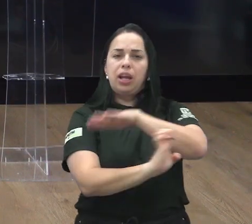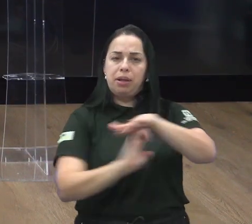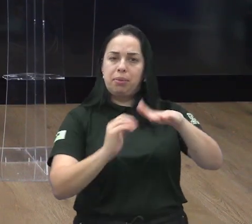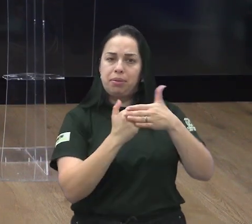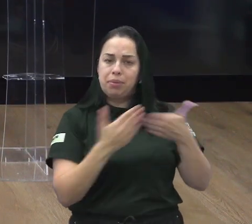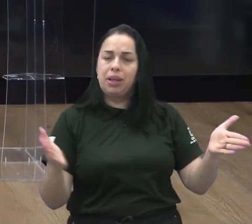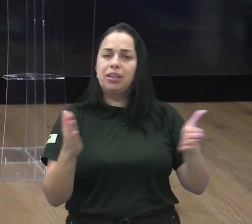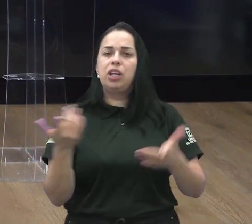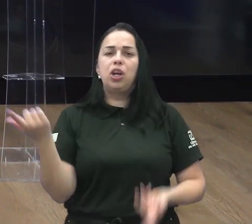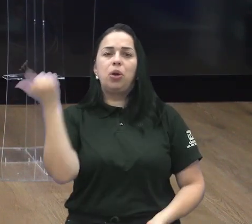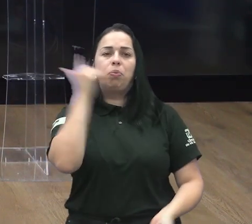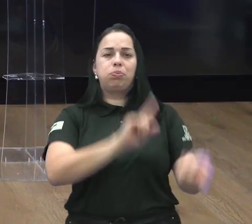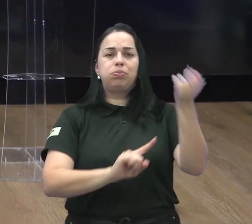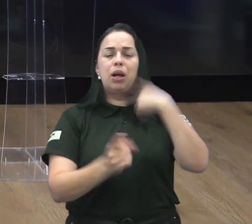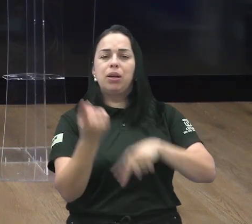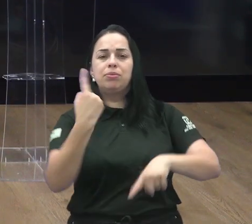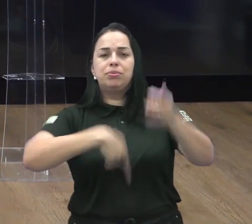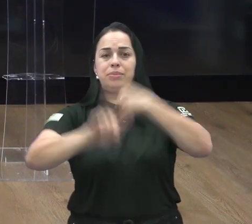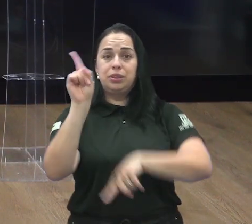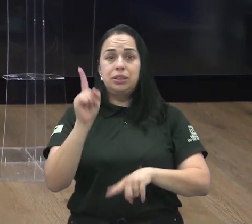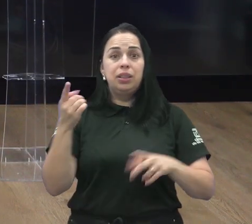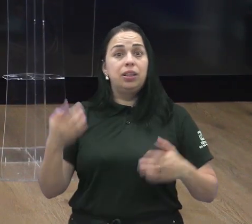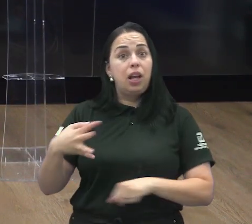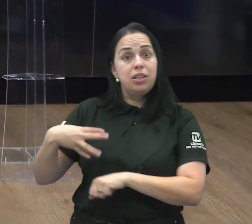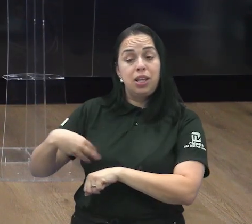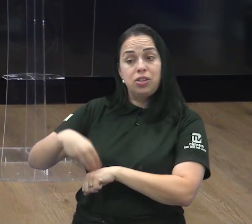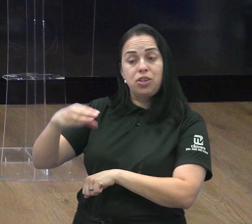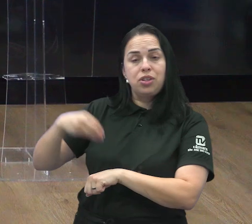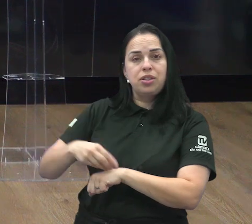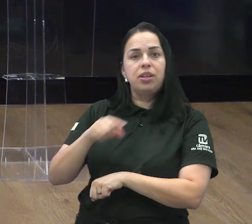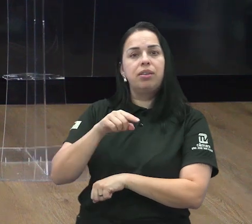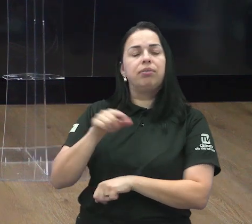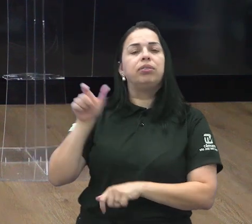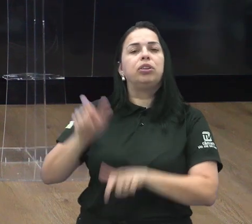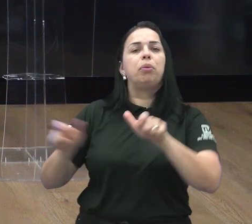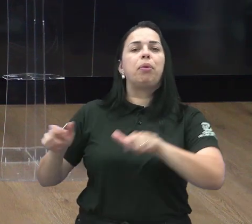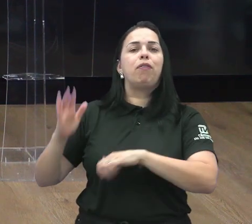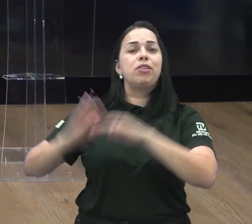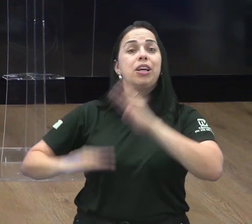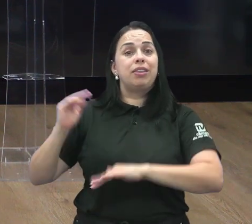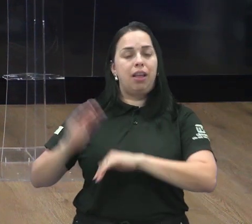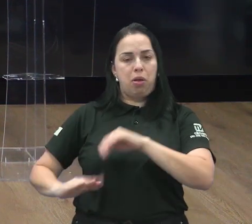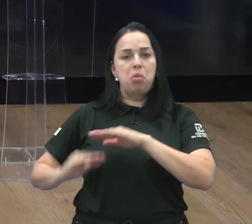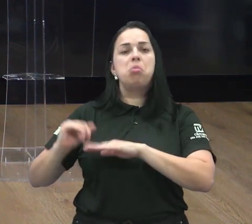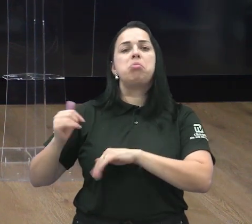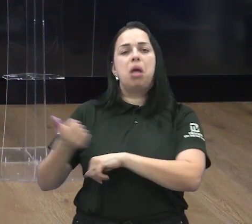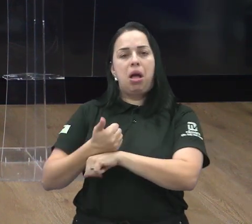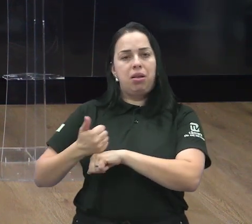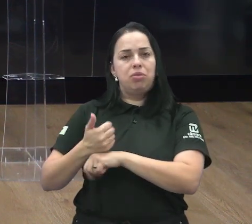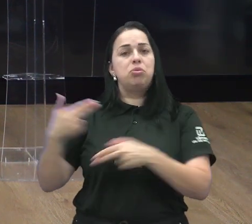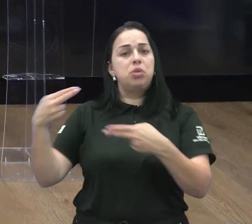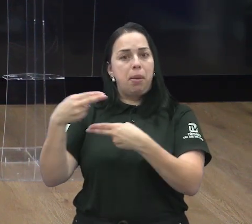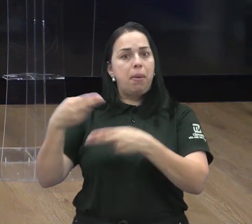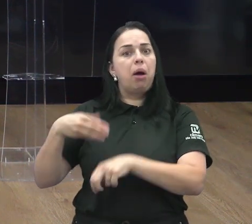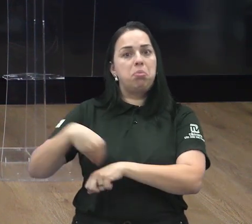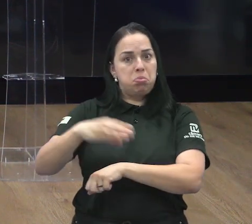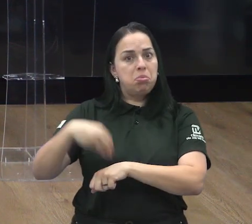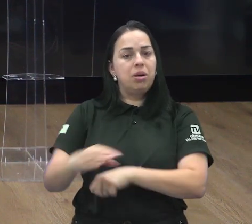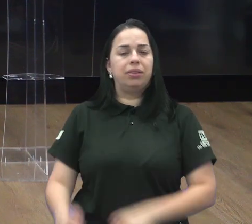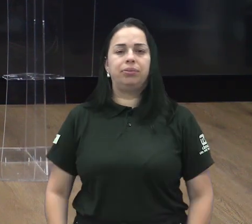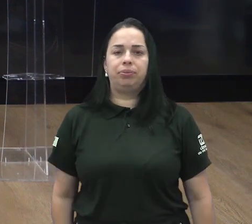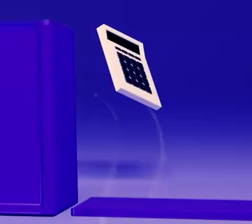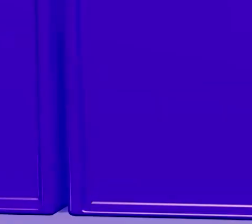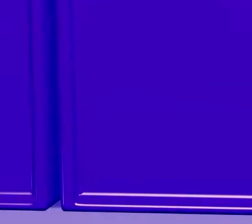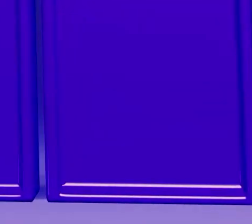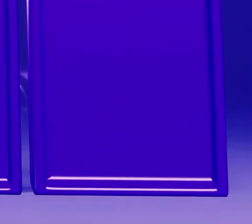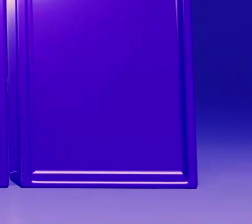quem quer abrir o próprio negócio e ter sucesso. E olha, são dicas de quem mais entende do assunto, os analistas do